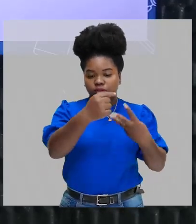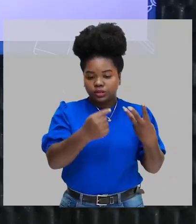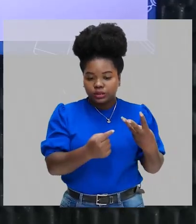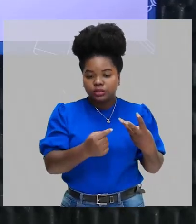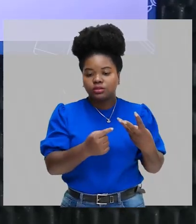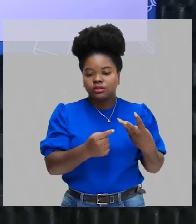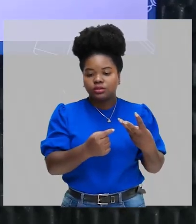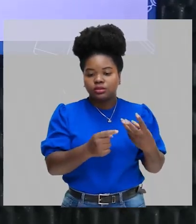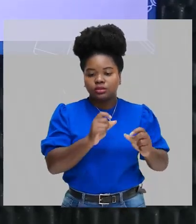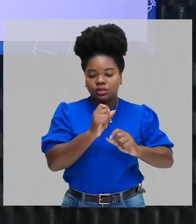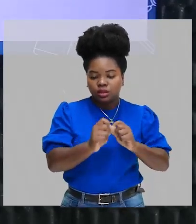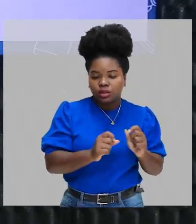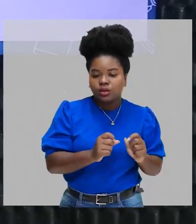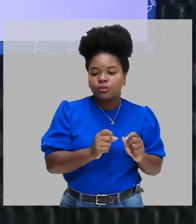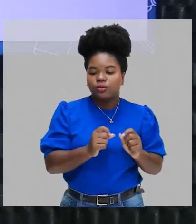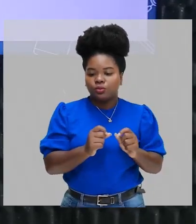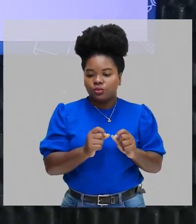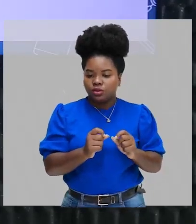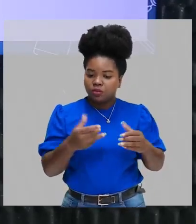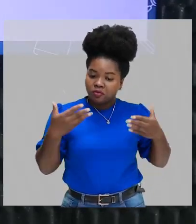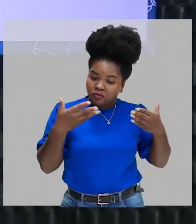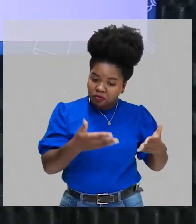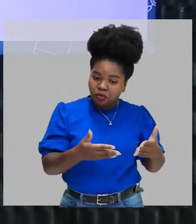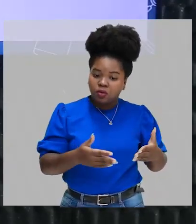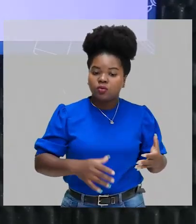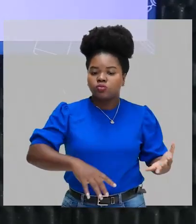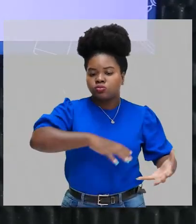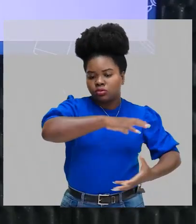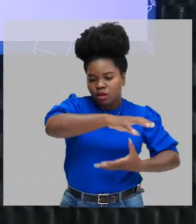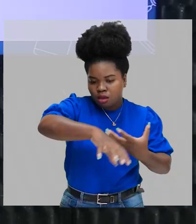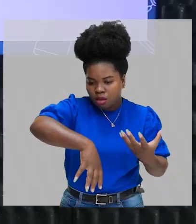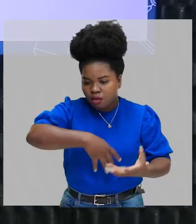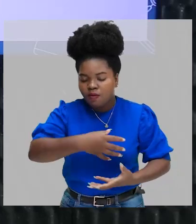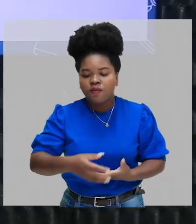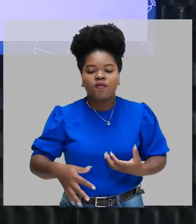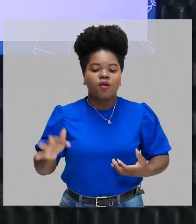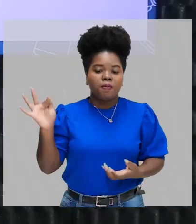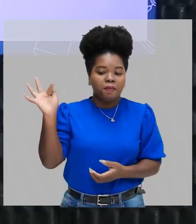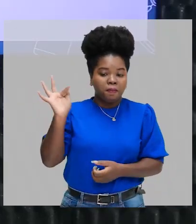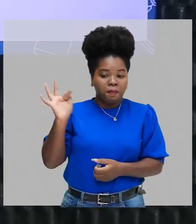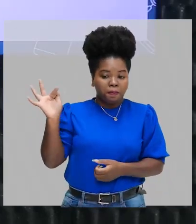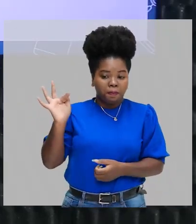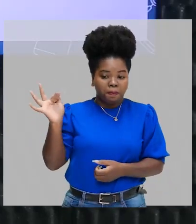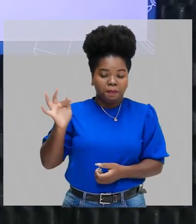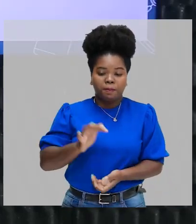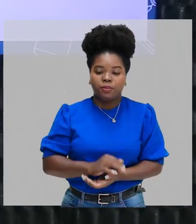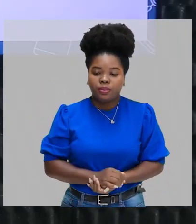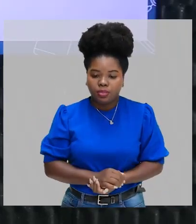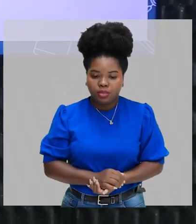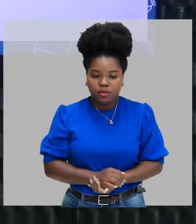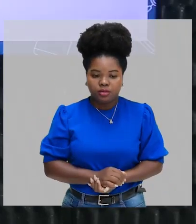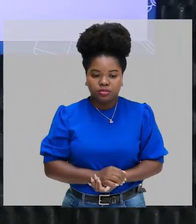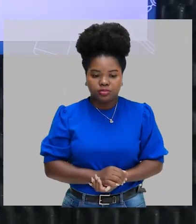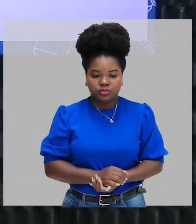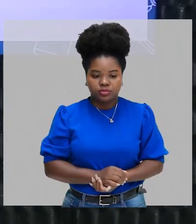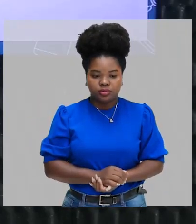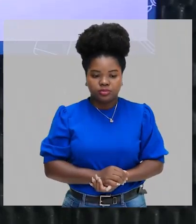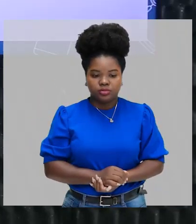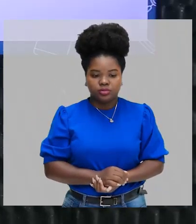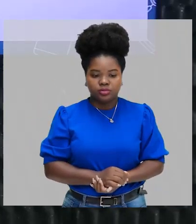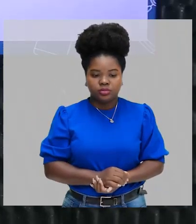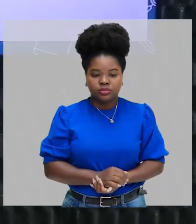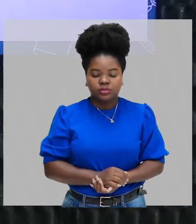A Revolução Francesa ocorreu no final do século XVIII, no período, portanto, da modernidade.